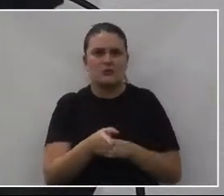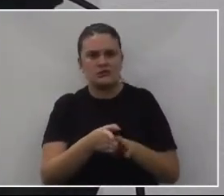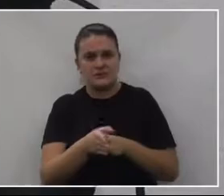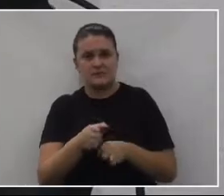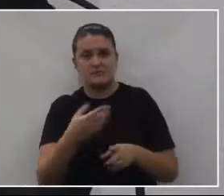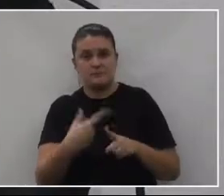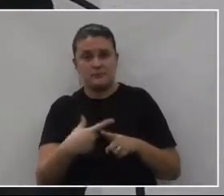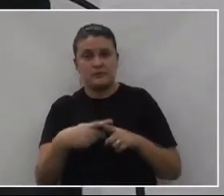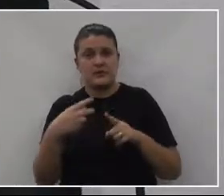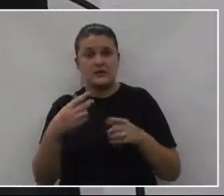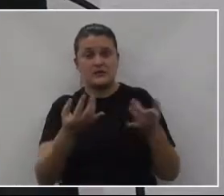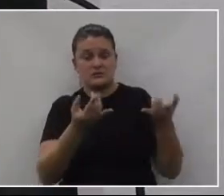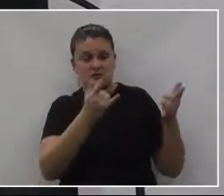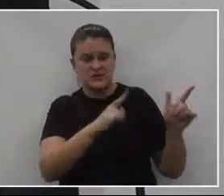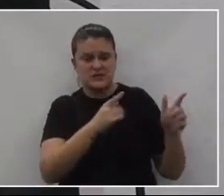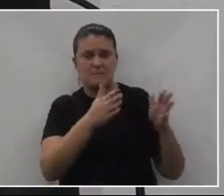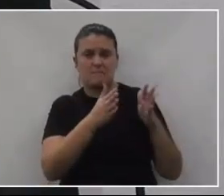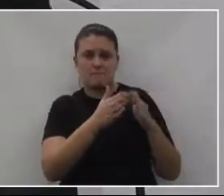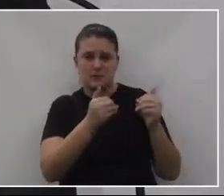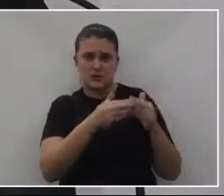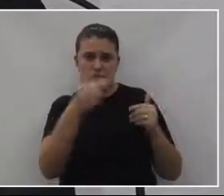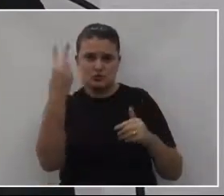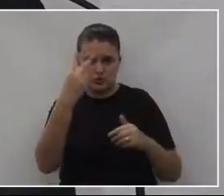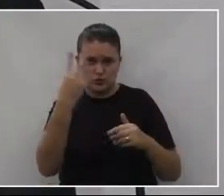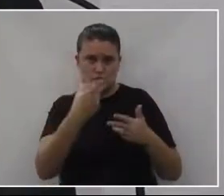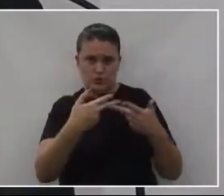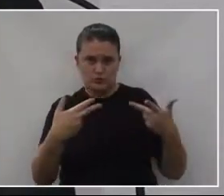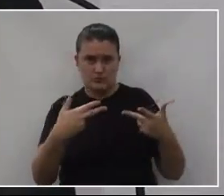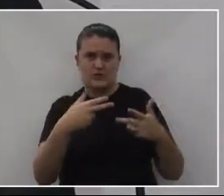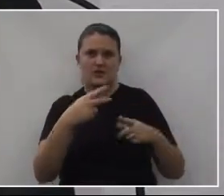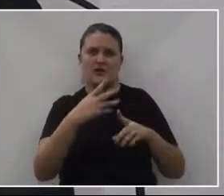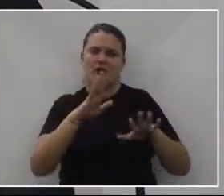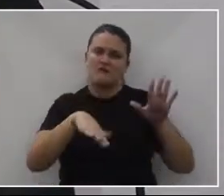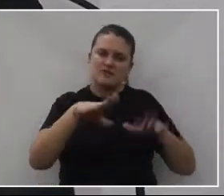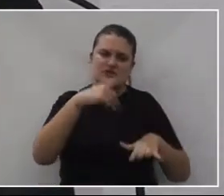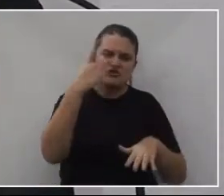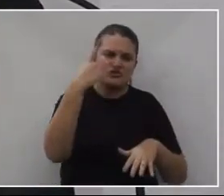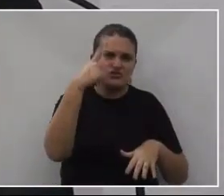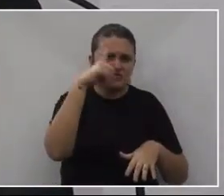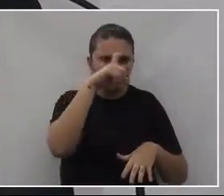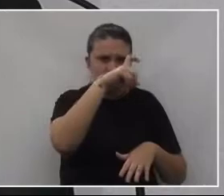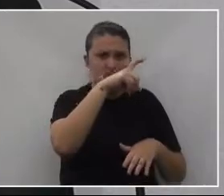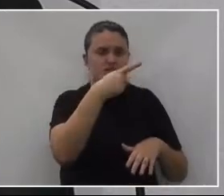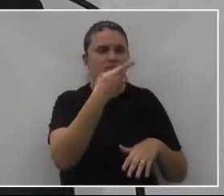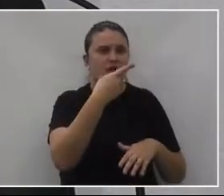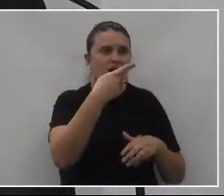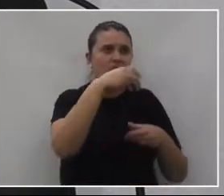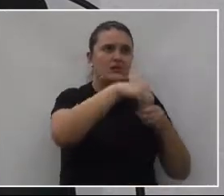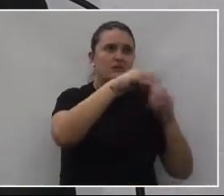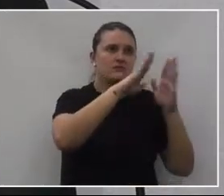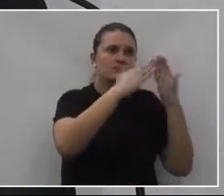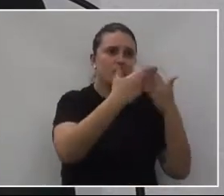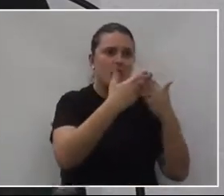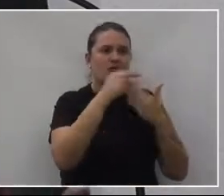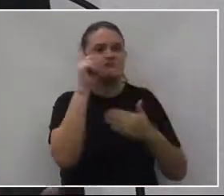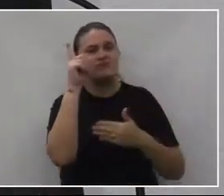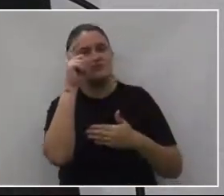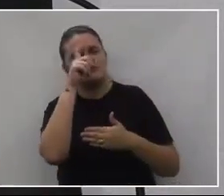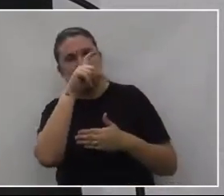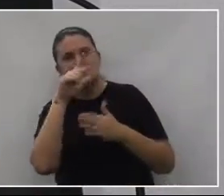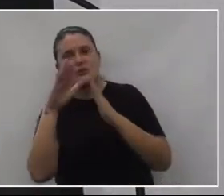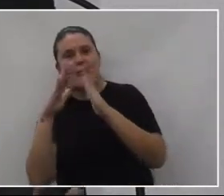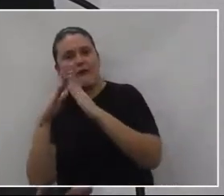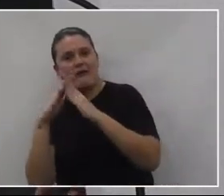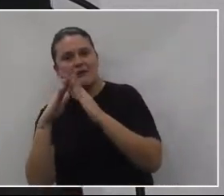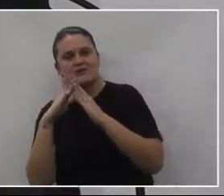jovem e adolescente faz a nós. É difícil contar na escola, contar para o professor, contar em casa, reconhecer que passa